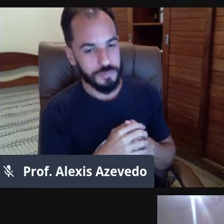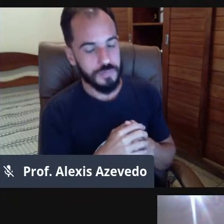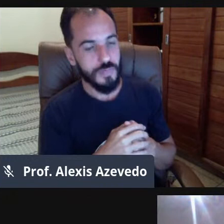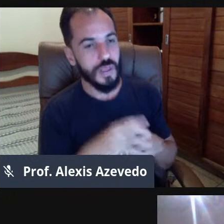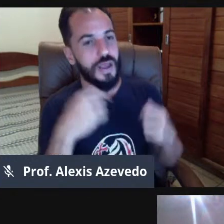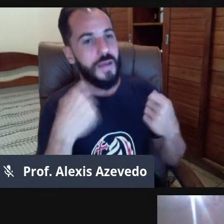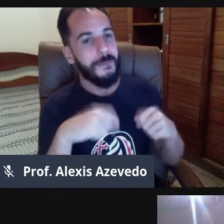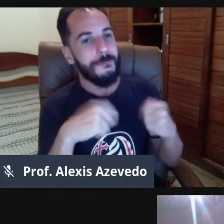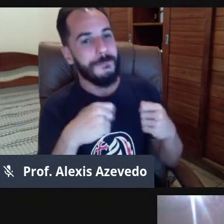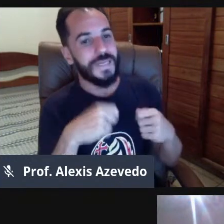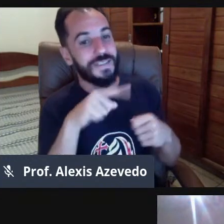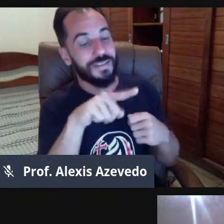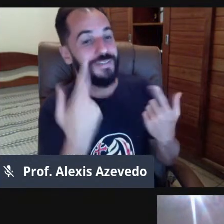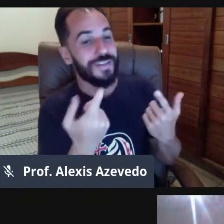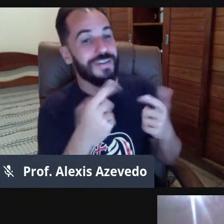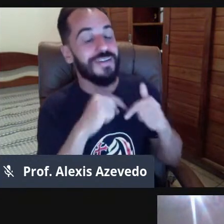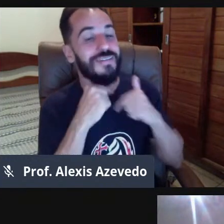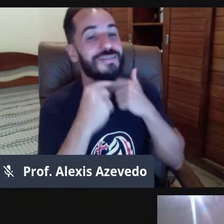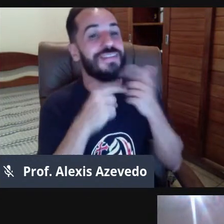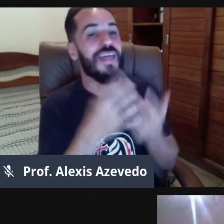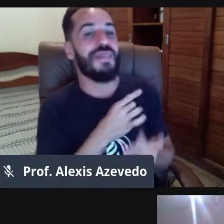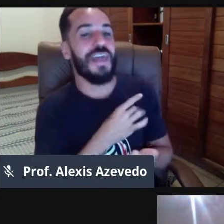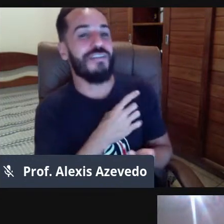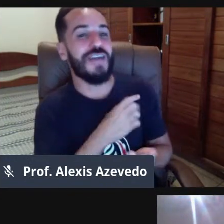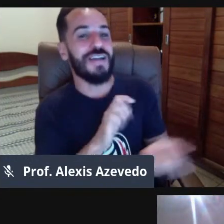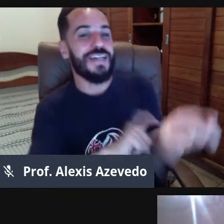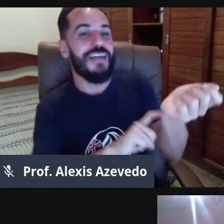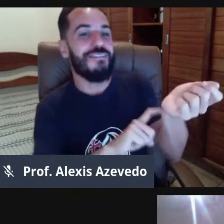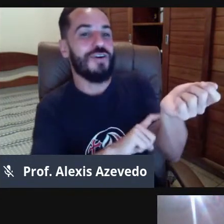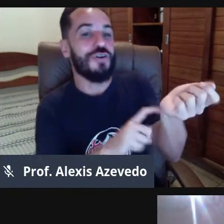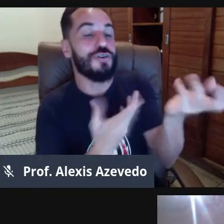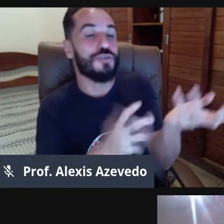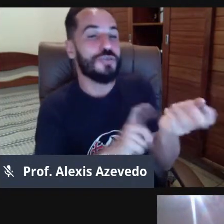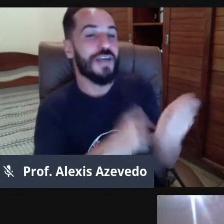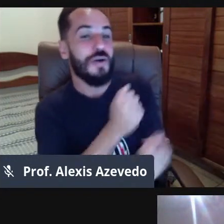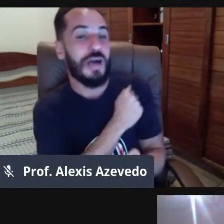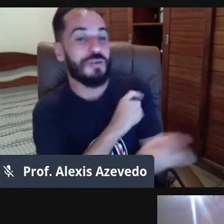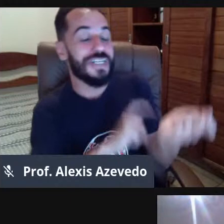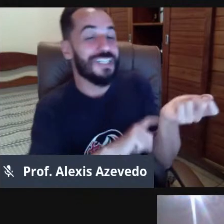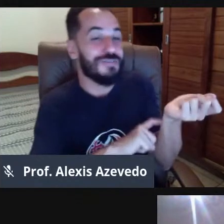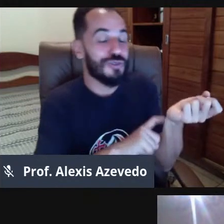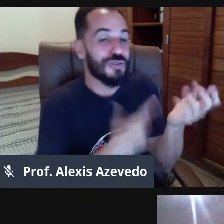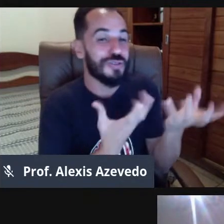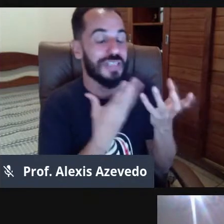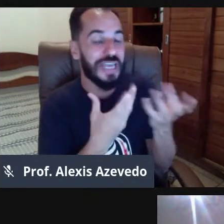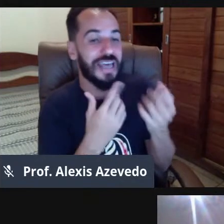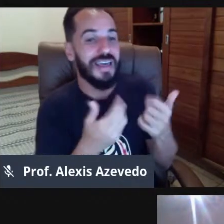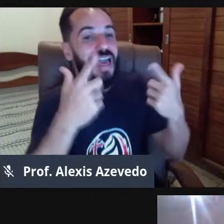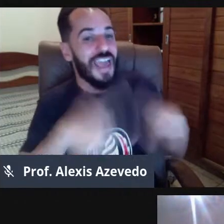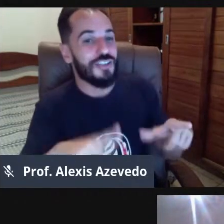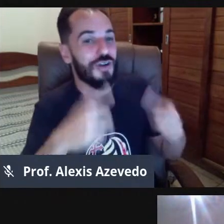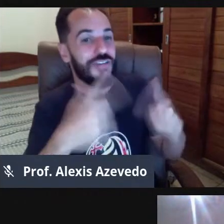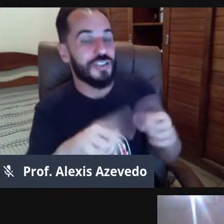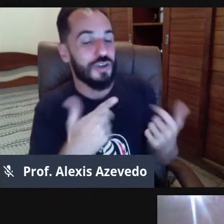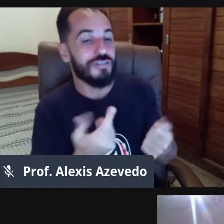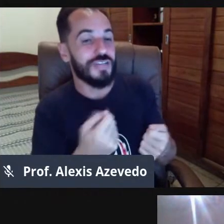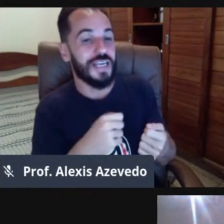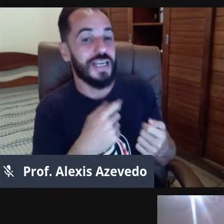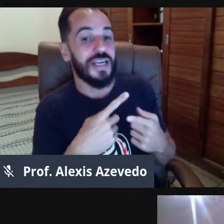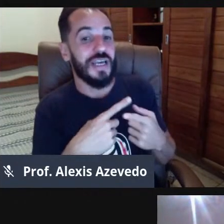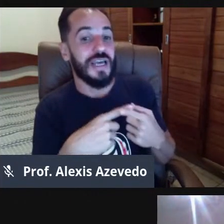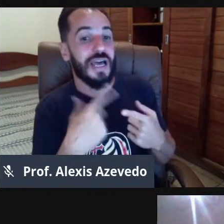os estudantes, professores, todos nós ficamos ansiosos, aflitos em resolver. E aí